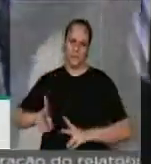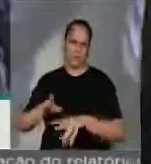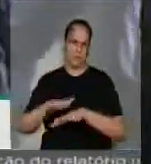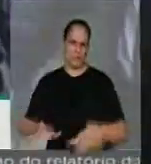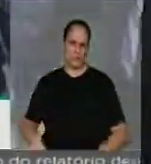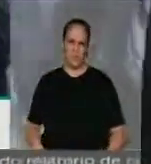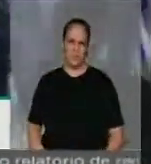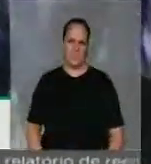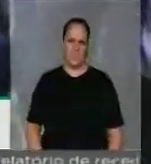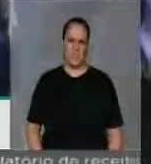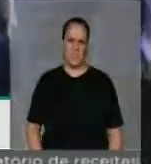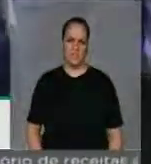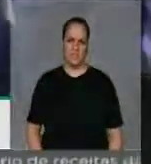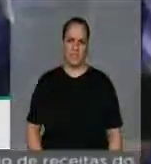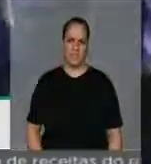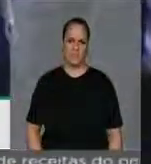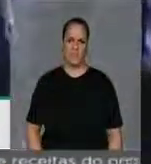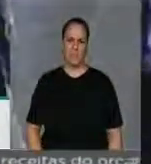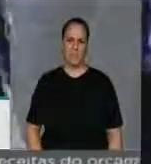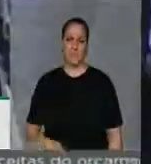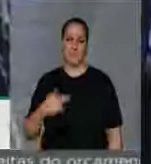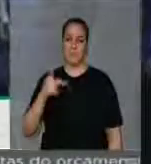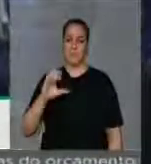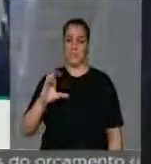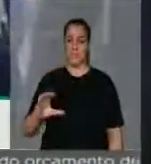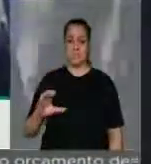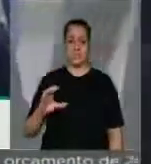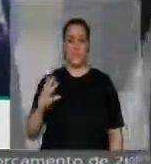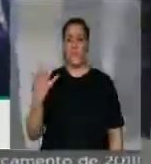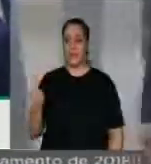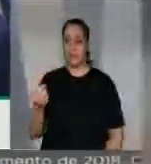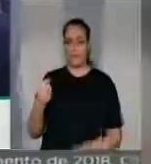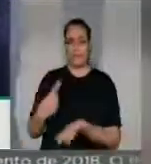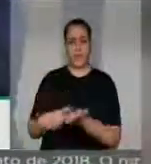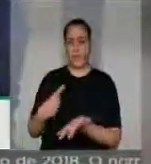maneira. Houve um acordo, o PSC vai acompanhar o acordo. Muito obrigado.